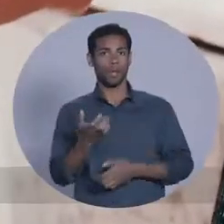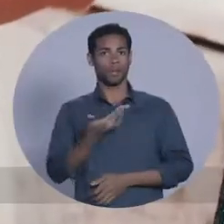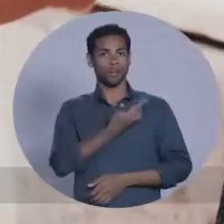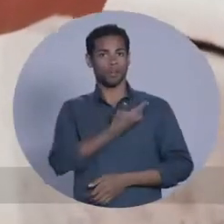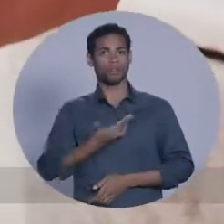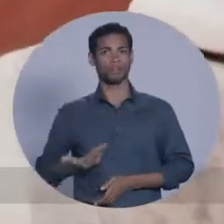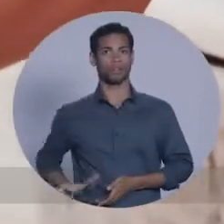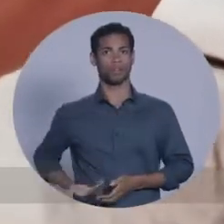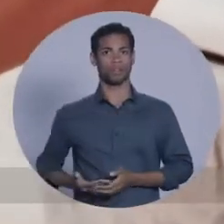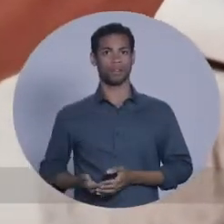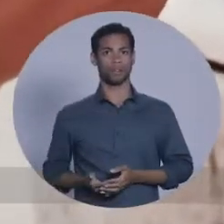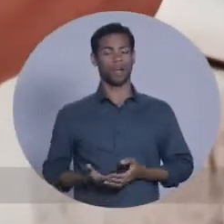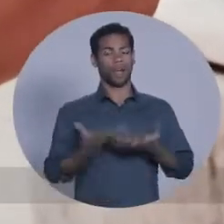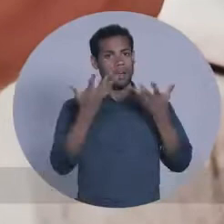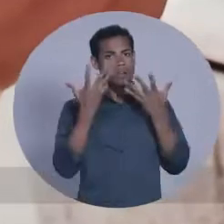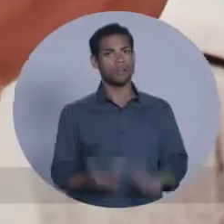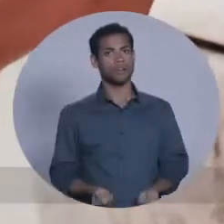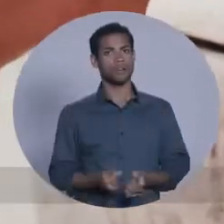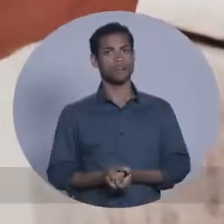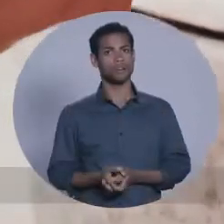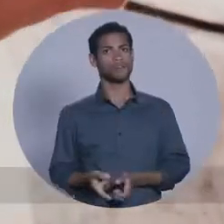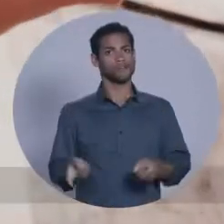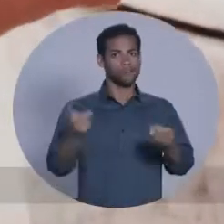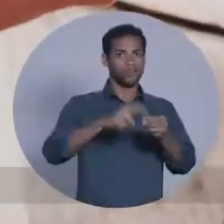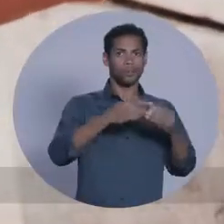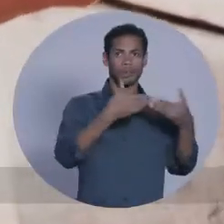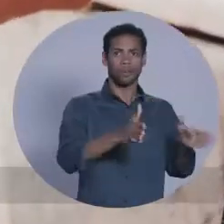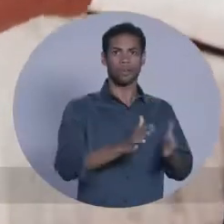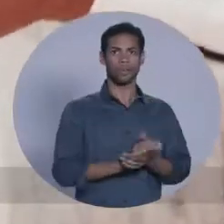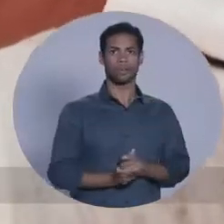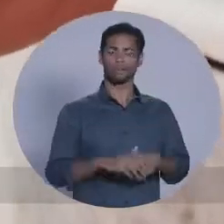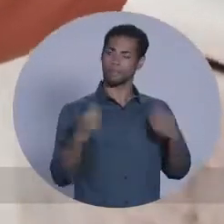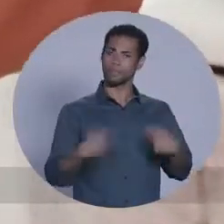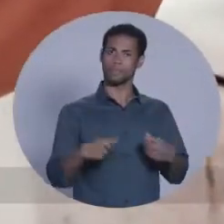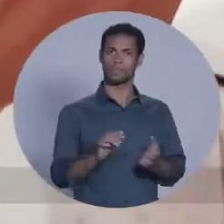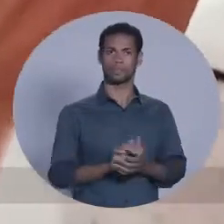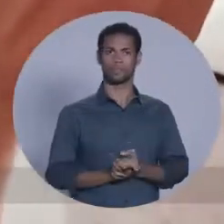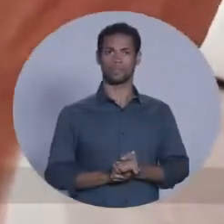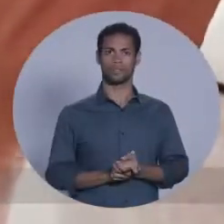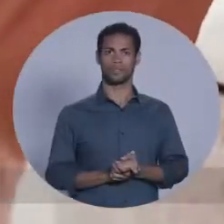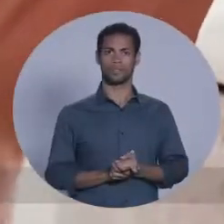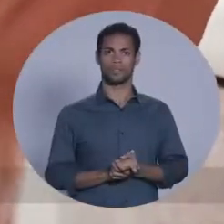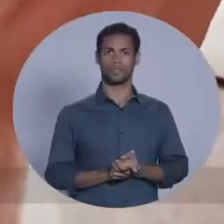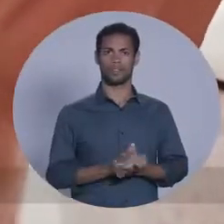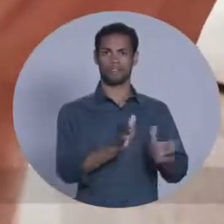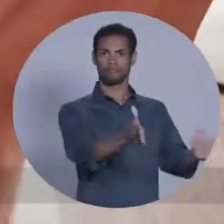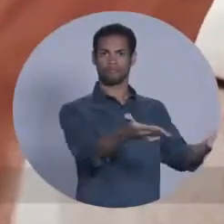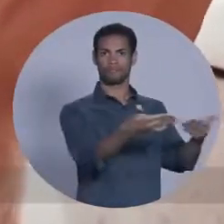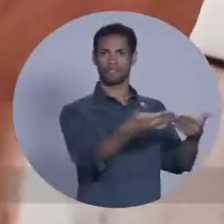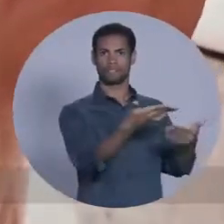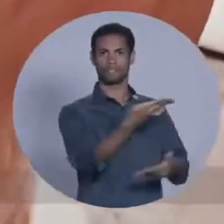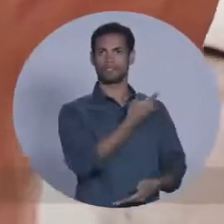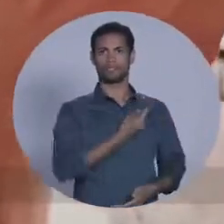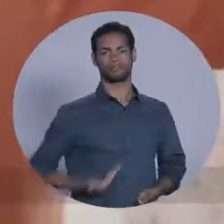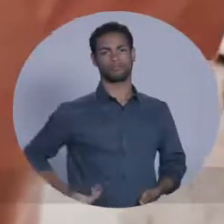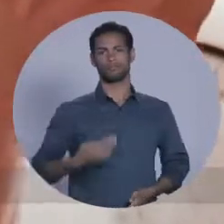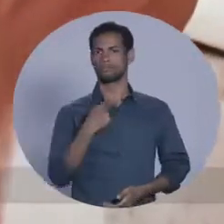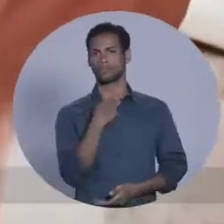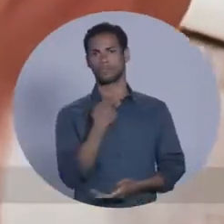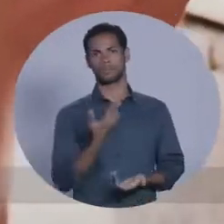governo e assuma para voltar de novo aí. Tá precisando, hein? Fica o negócio aí fechado aí do estado, aí não